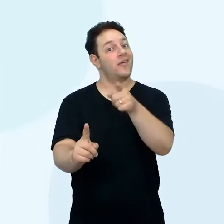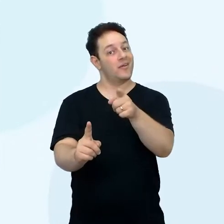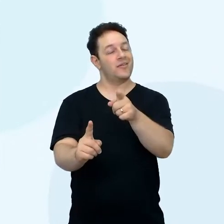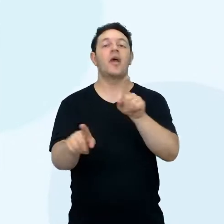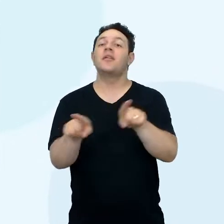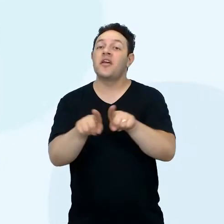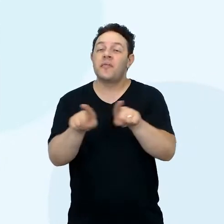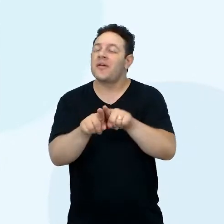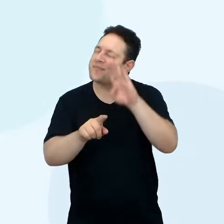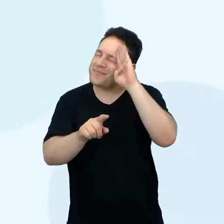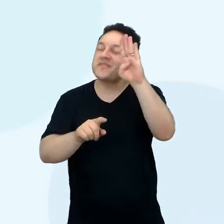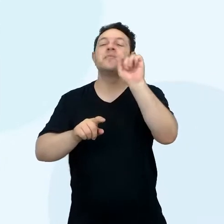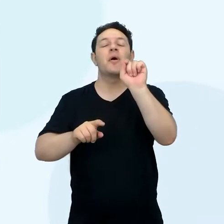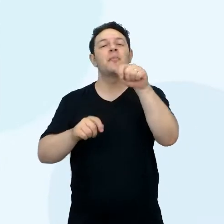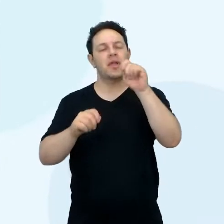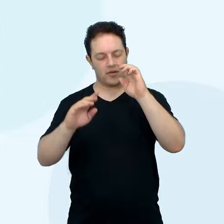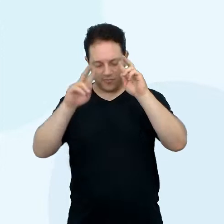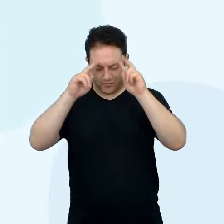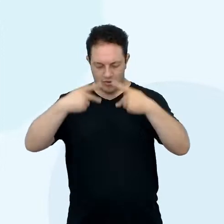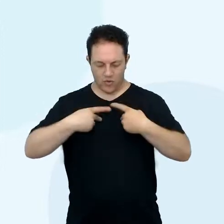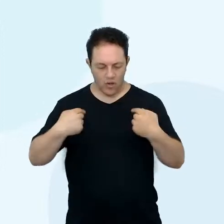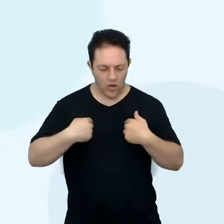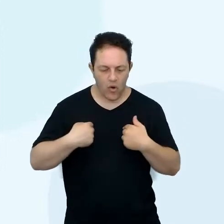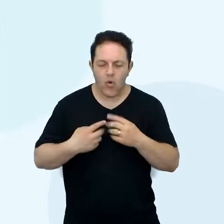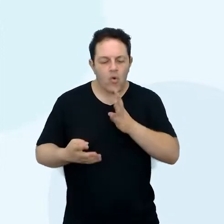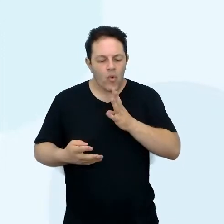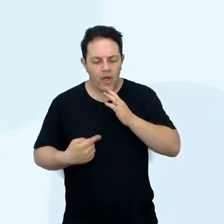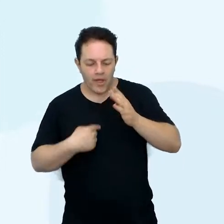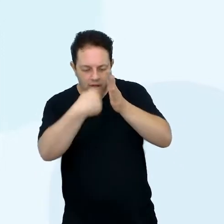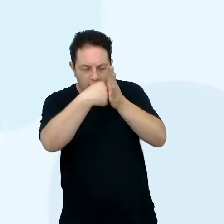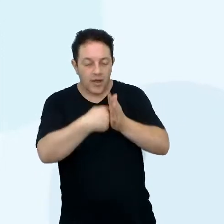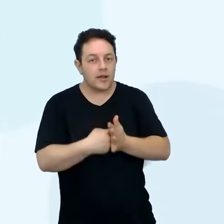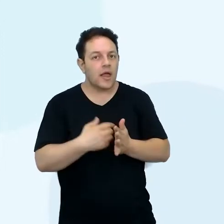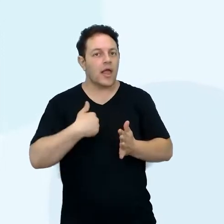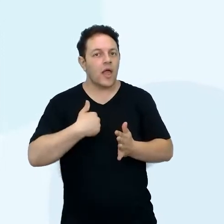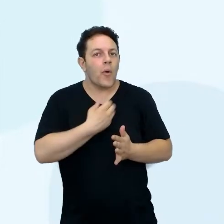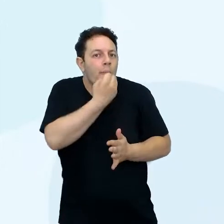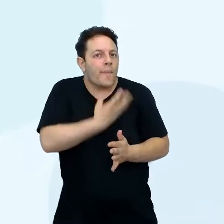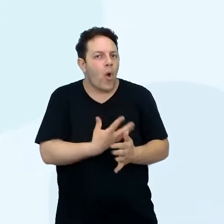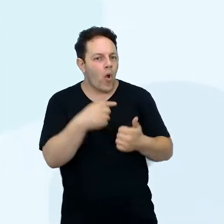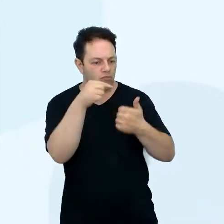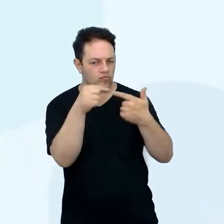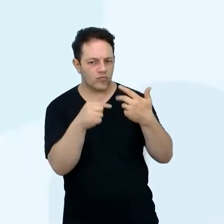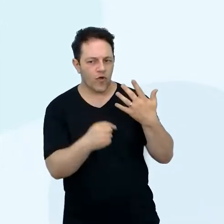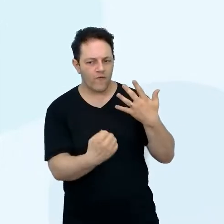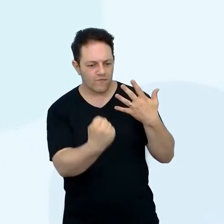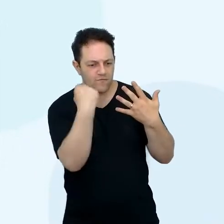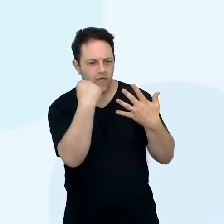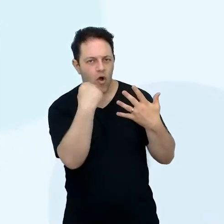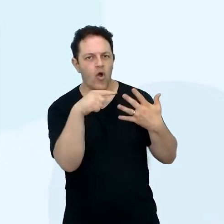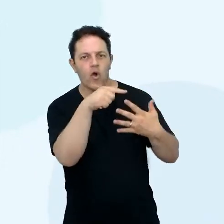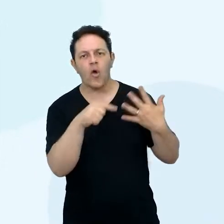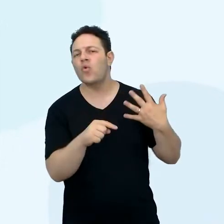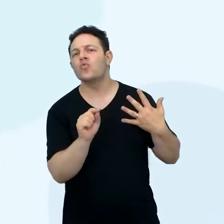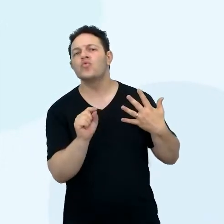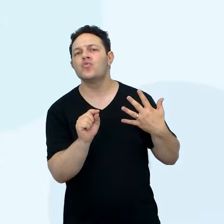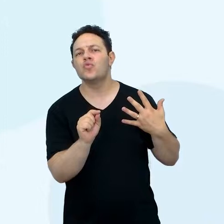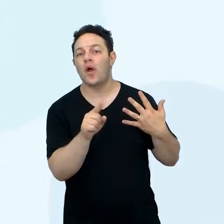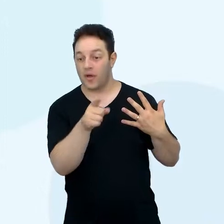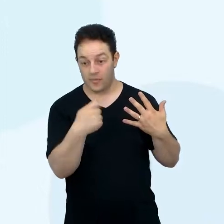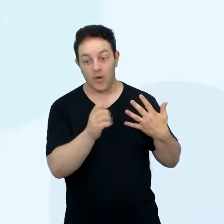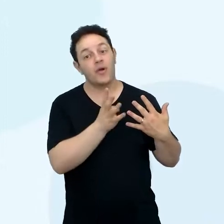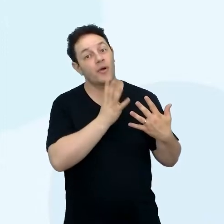precisa se reconhecer, ver quais são as características que você tem que são fortes. A gente já pontuou